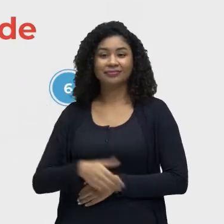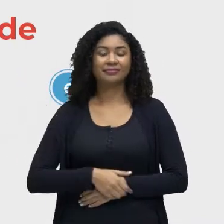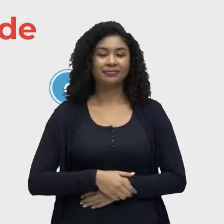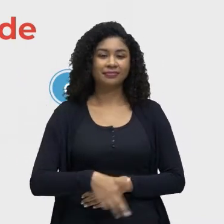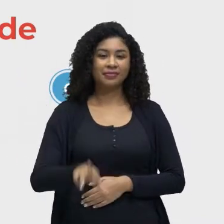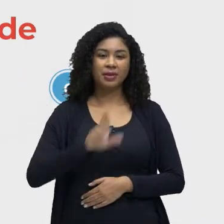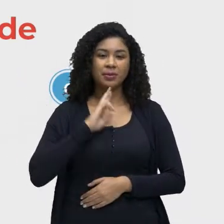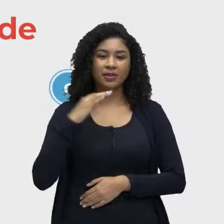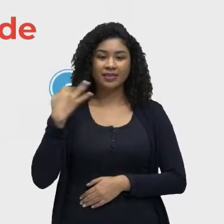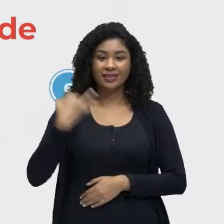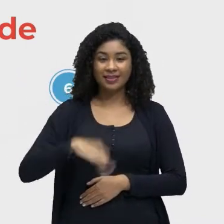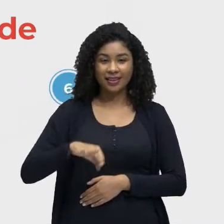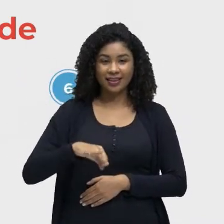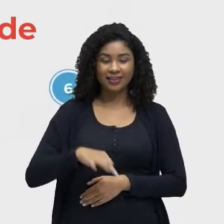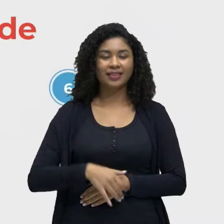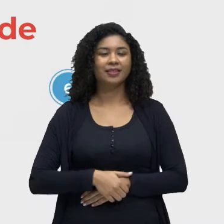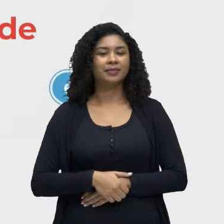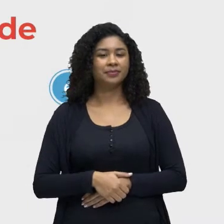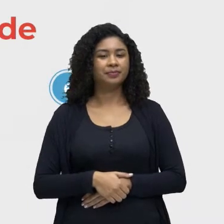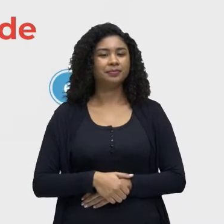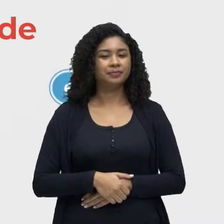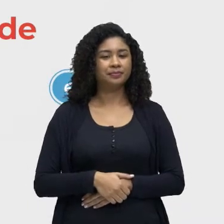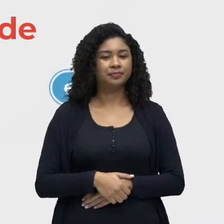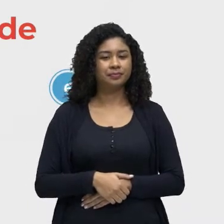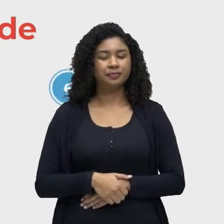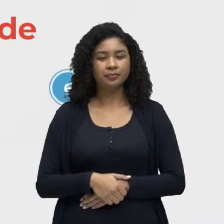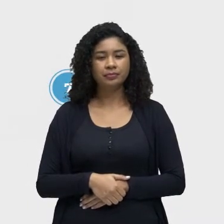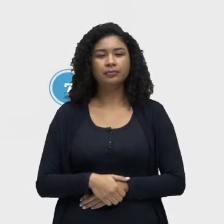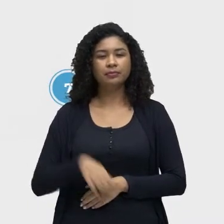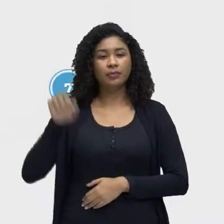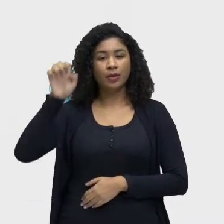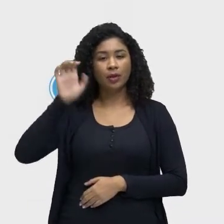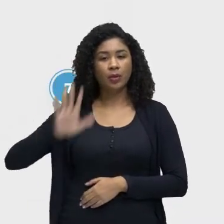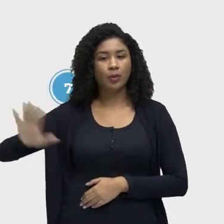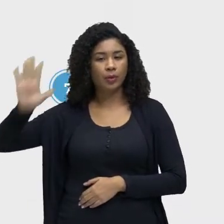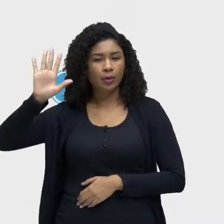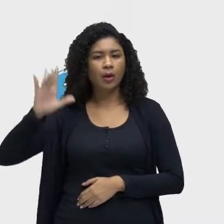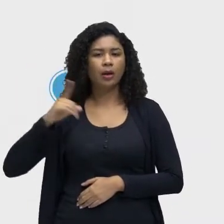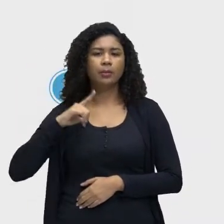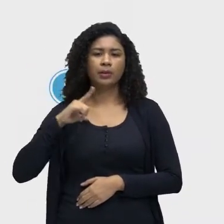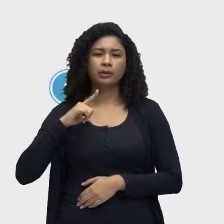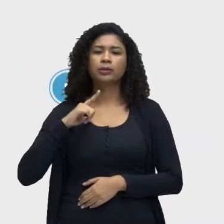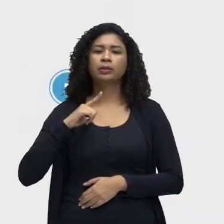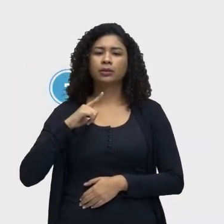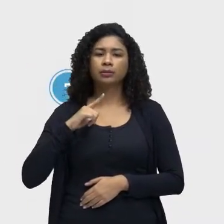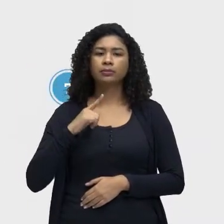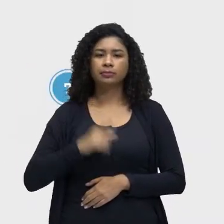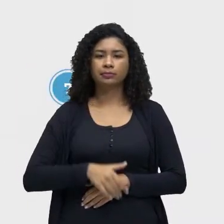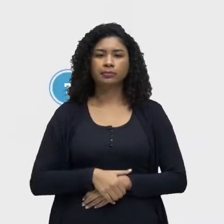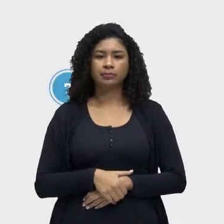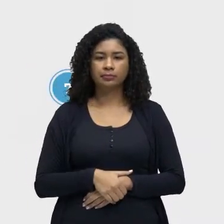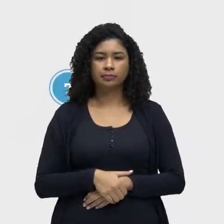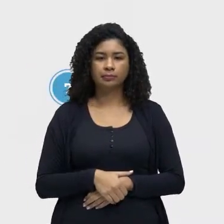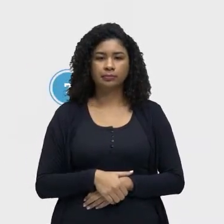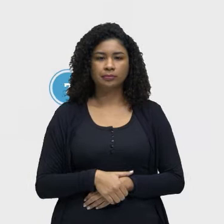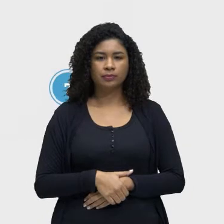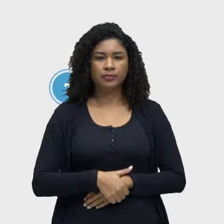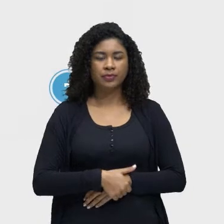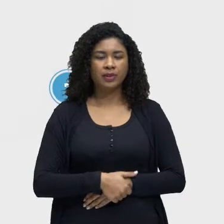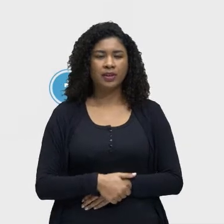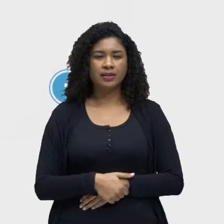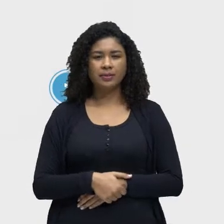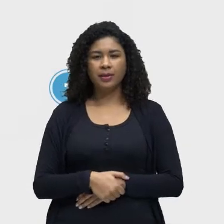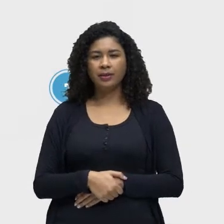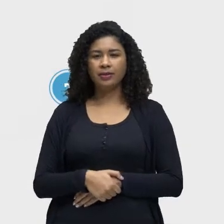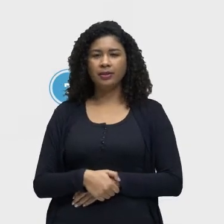vai identificar, porque, como informa no comentário, a Europa tem as menores taxas de natalidade do mundo, assim como tem